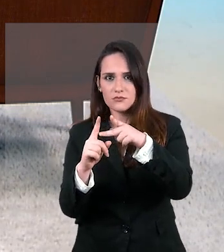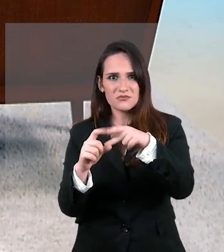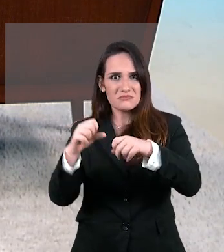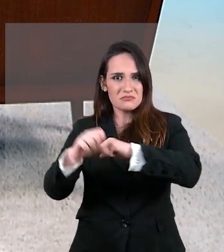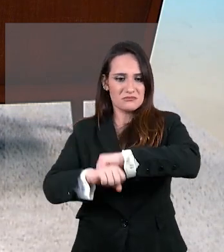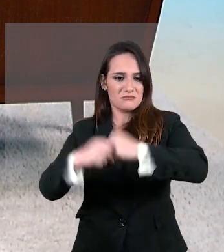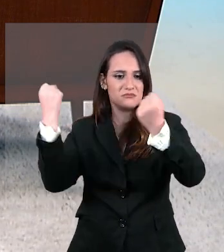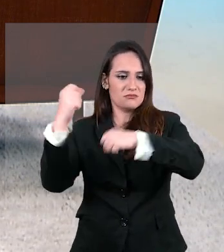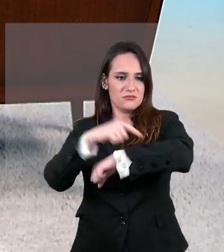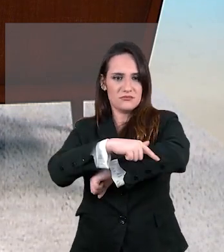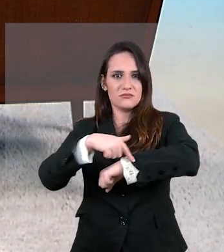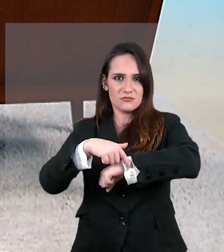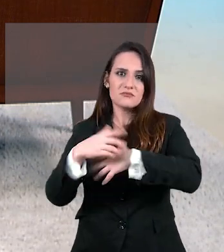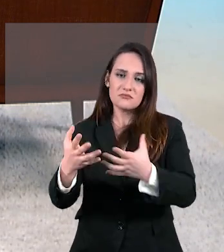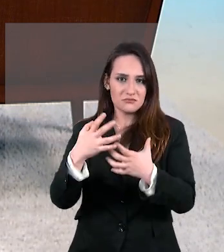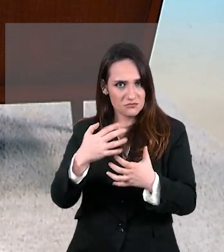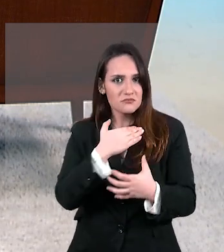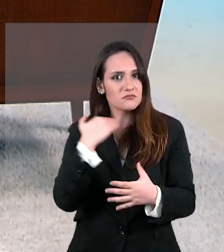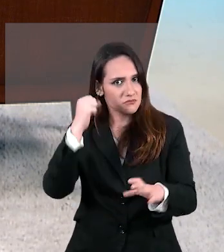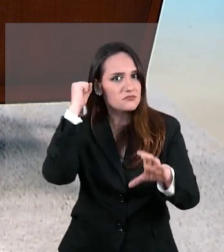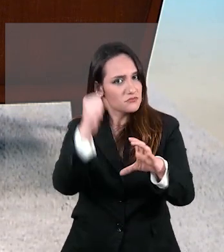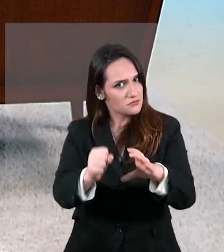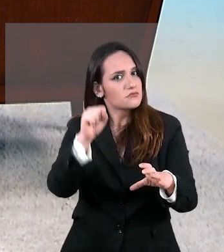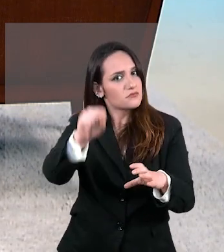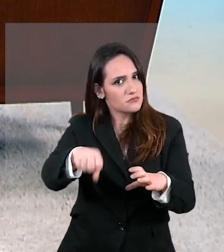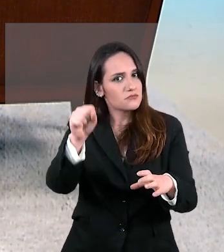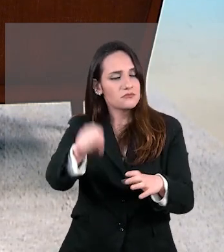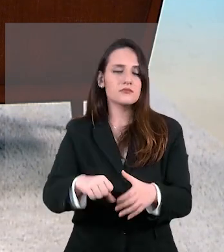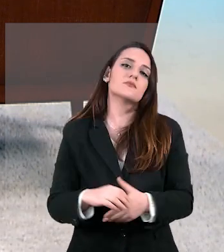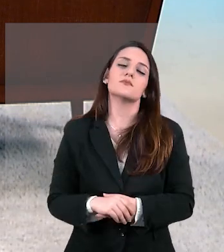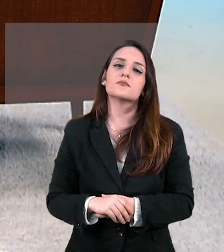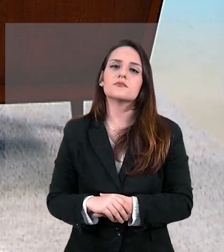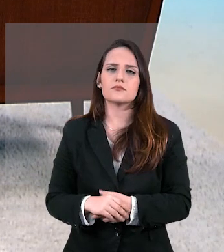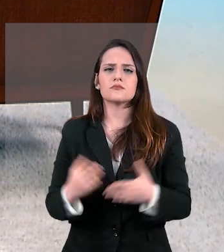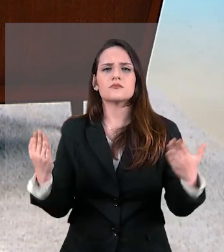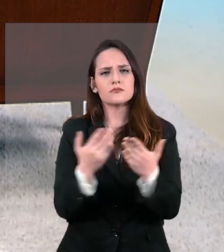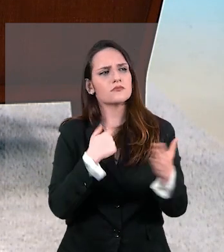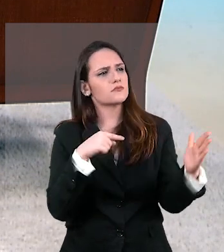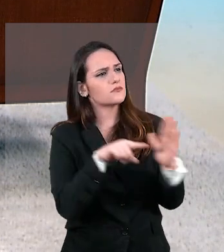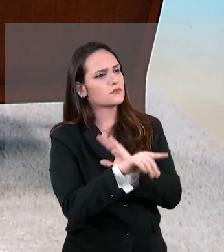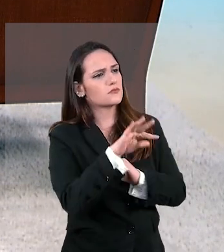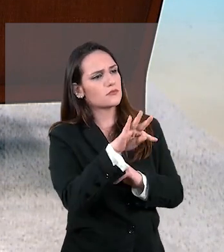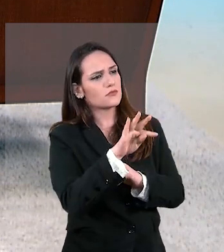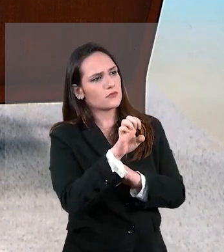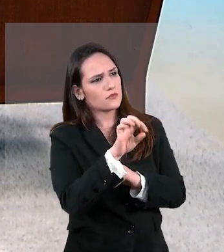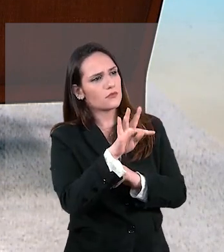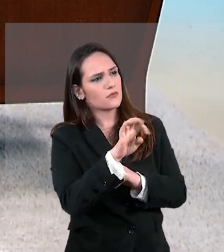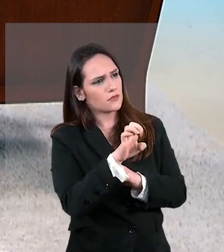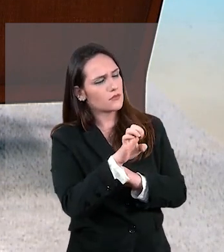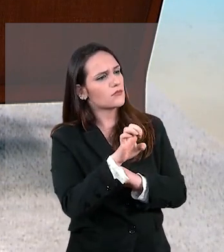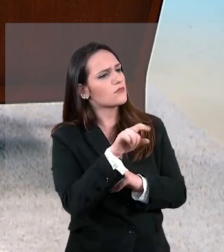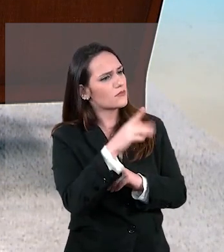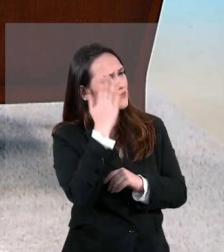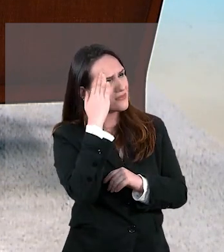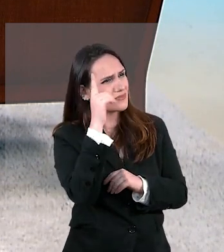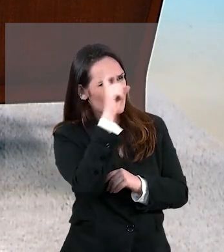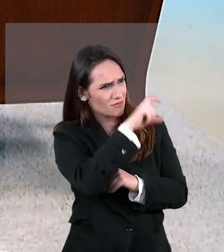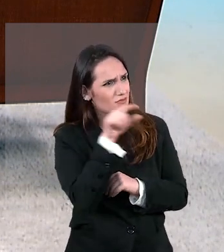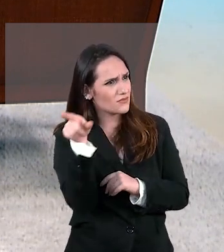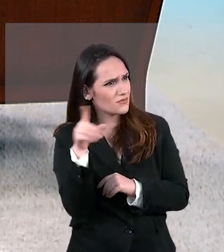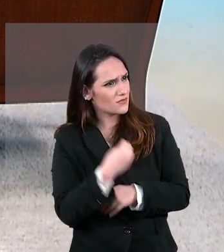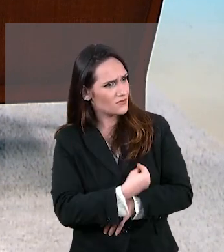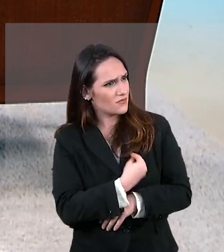partes, provavelmente o que ele queria. É uma medida extrema. E, Tetê, a gente está falando de situações complicadas, por exemplo,